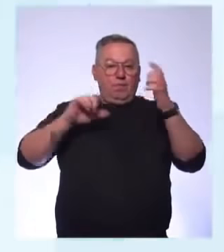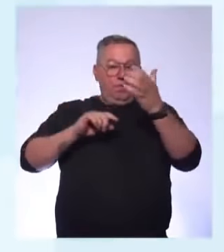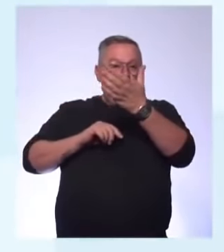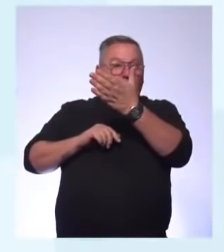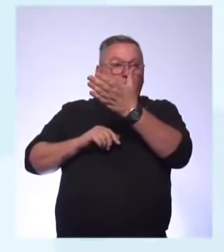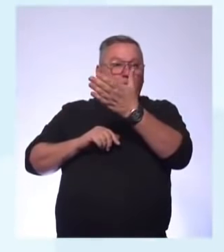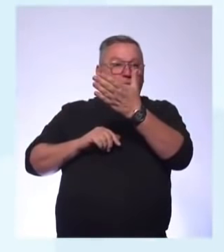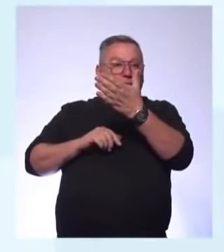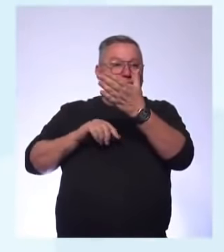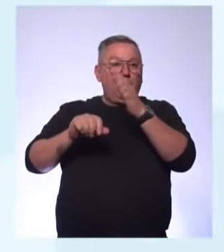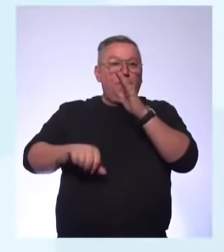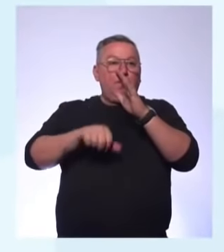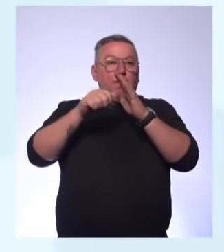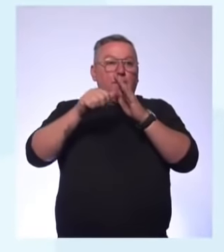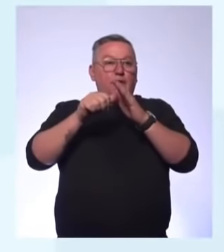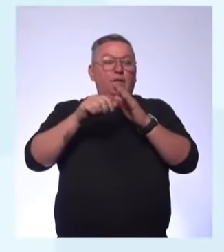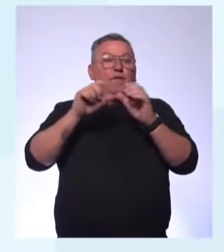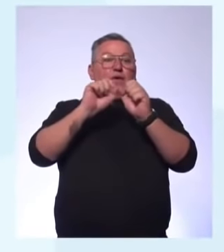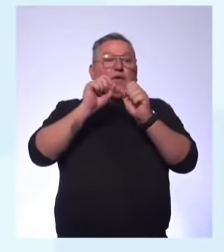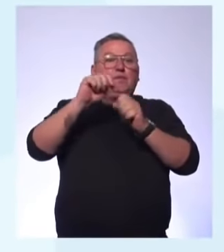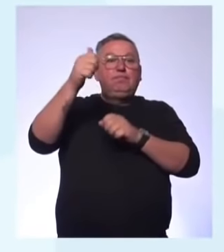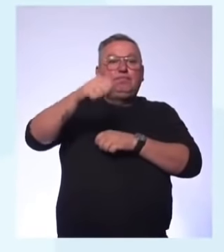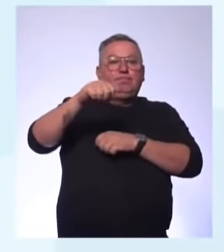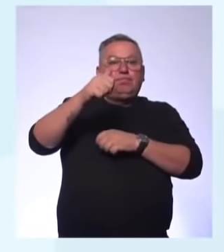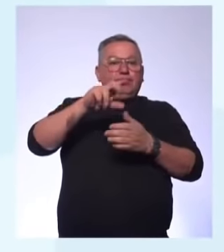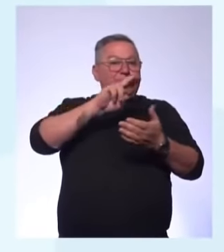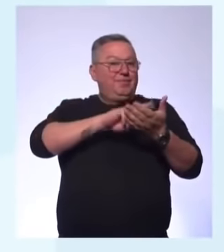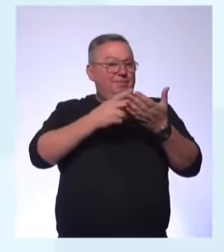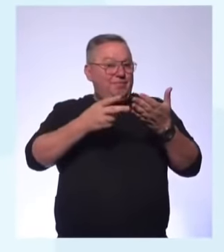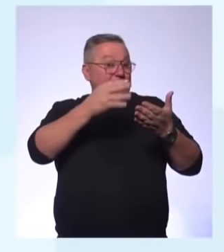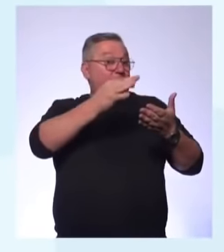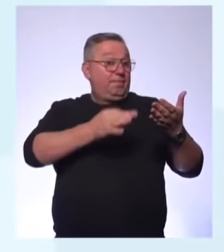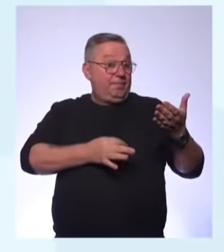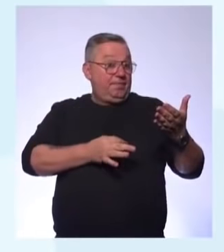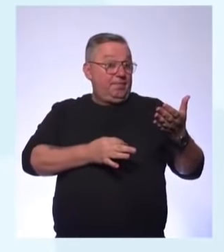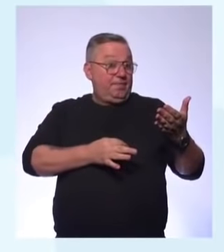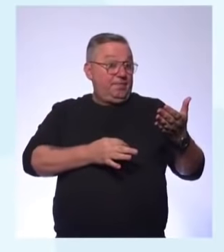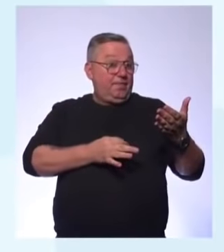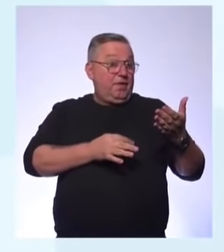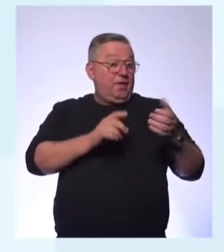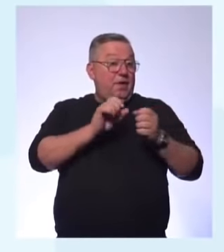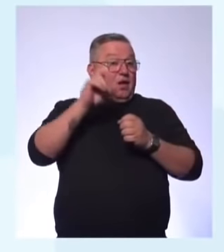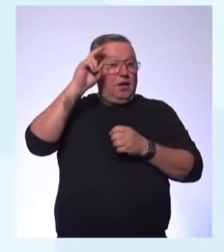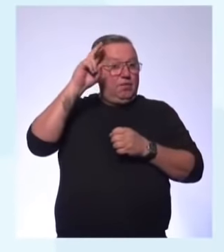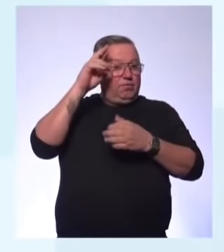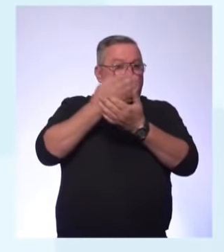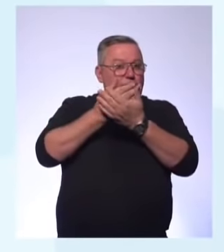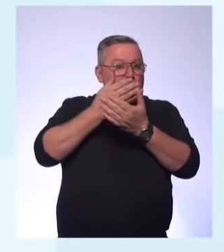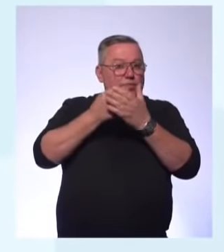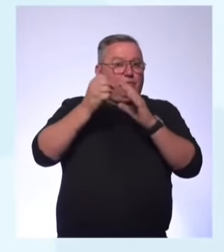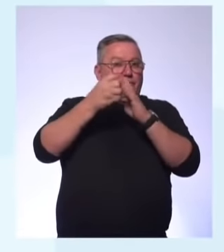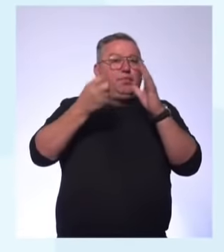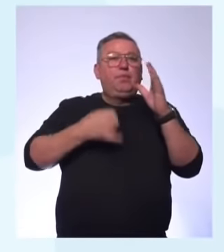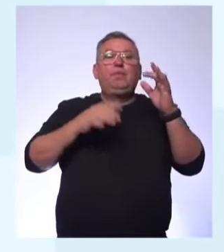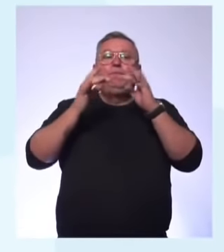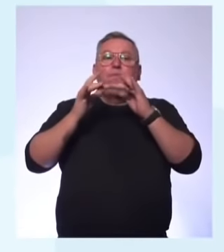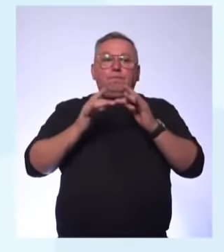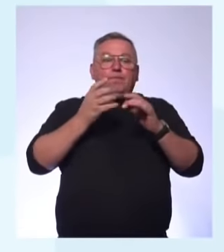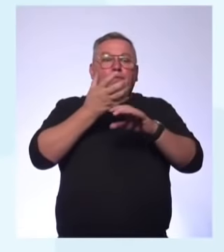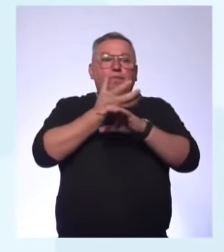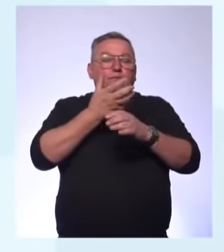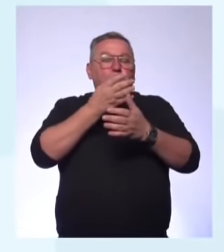vocês. Primeiro objetivo, realizar análise e interpretação do texto. E segundo, retomar estudos e aspectos relacionados a